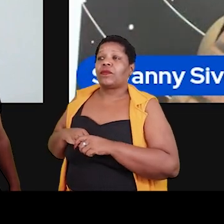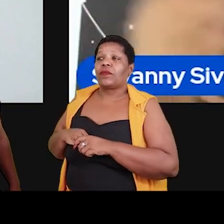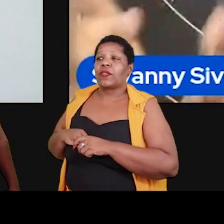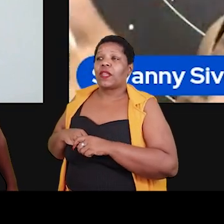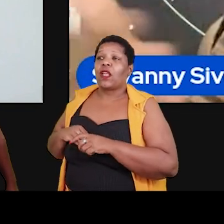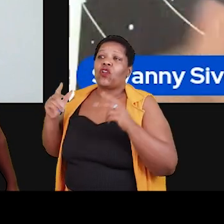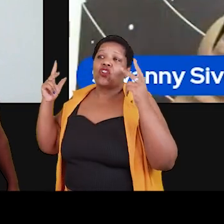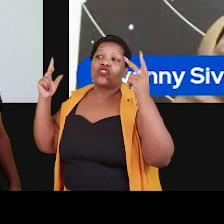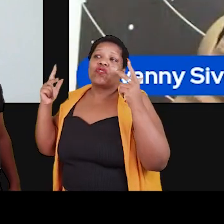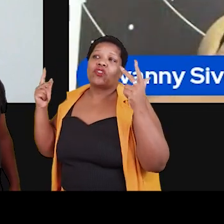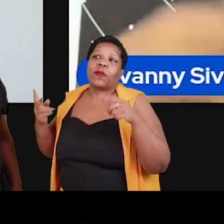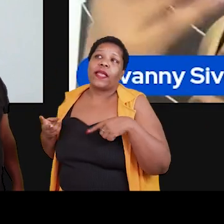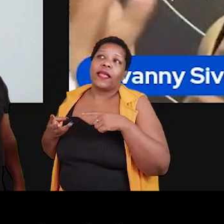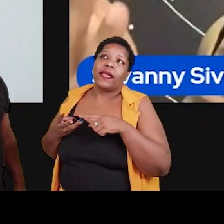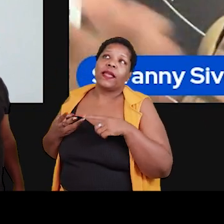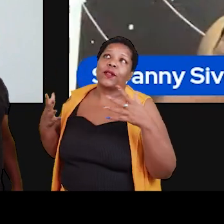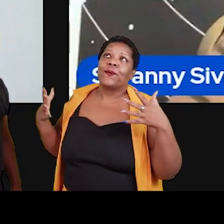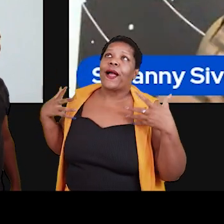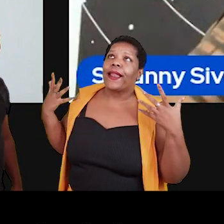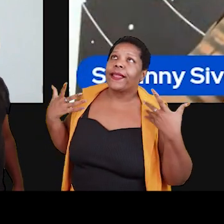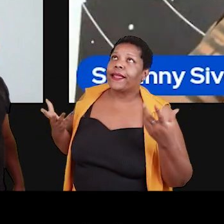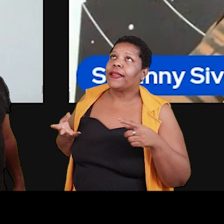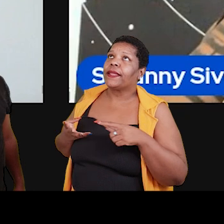um divertimento, uma alegria,